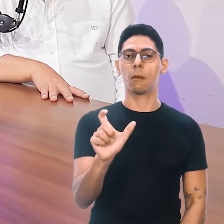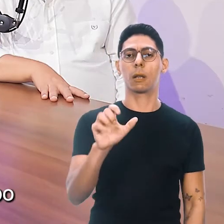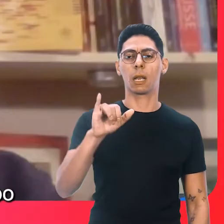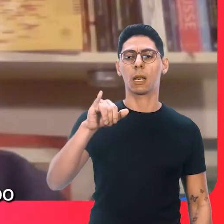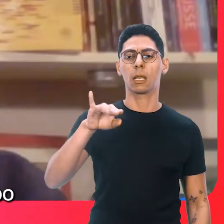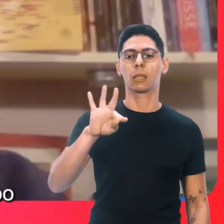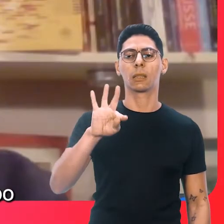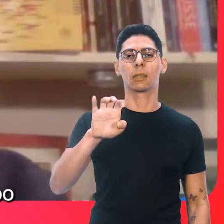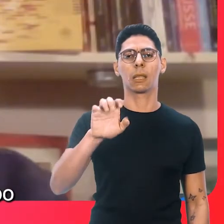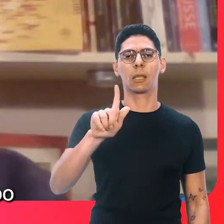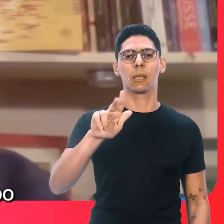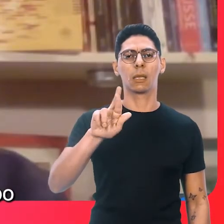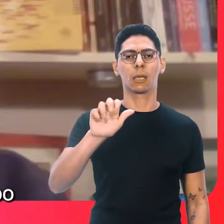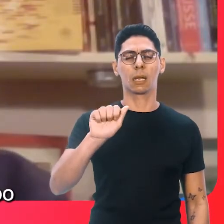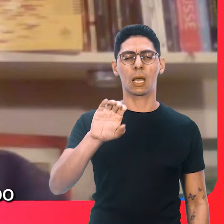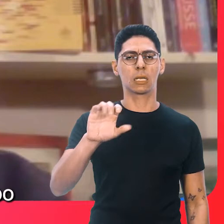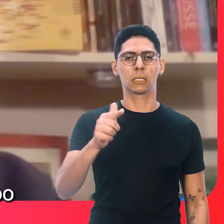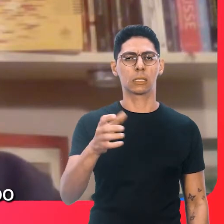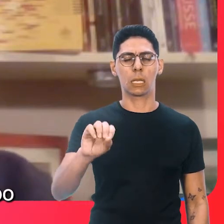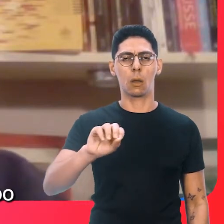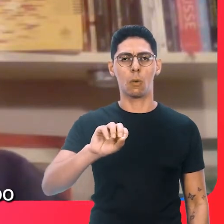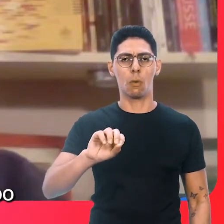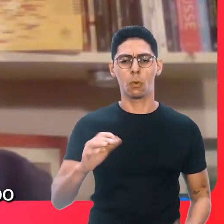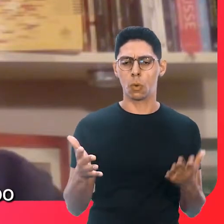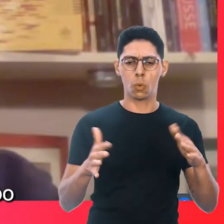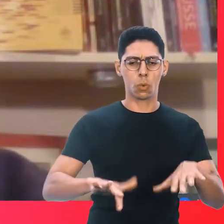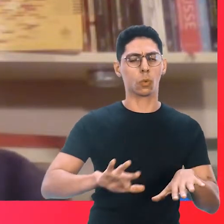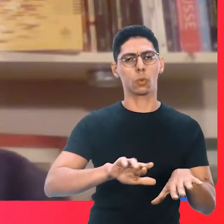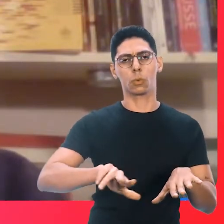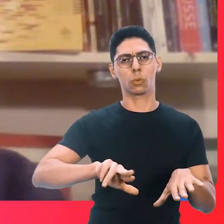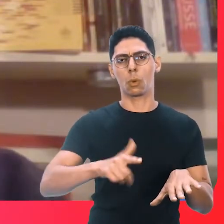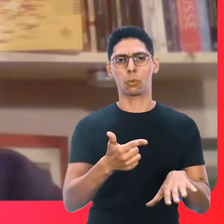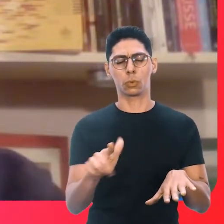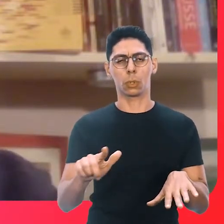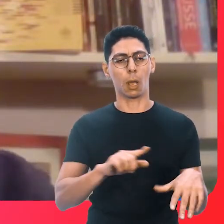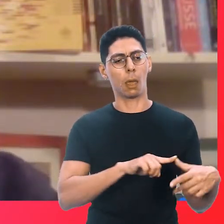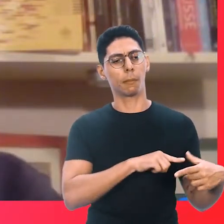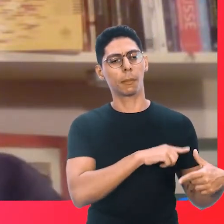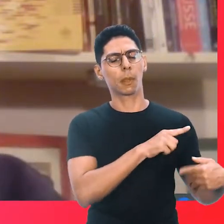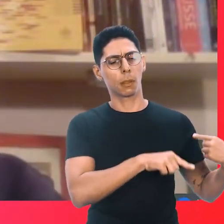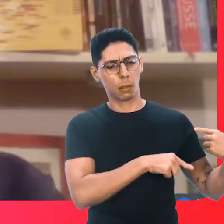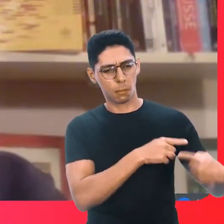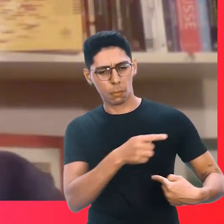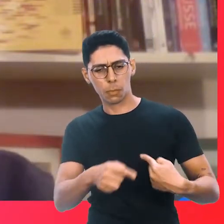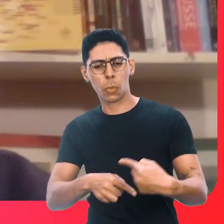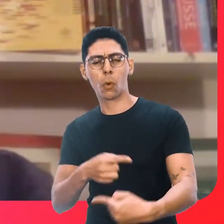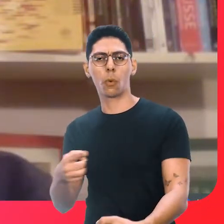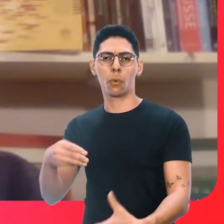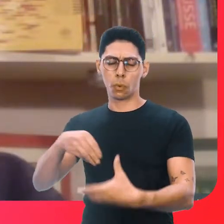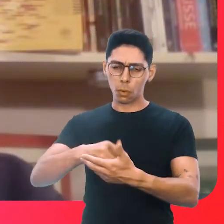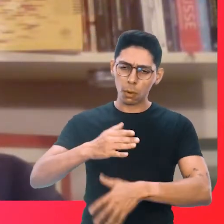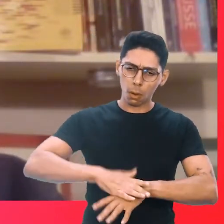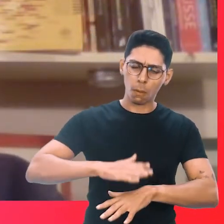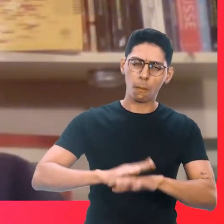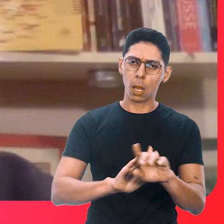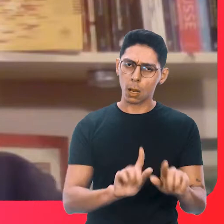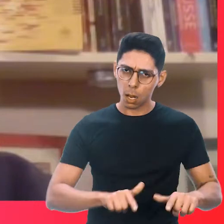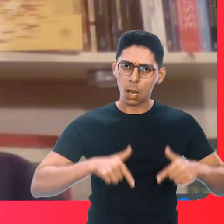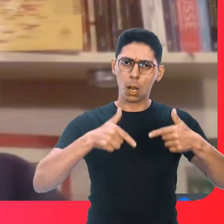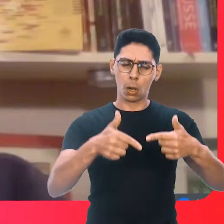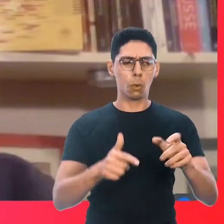inclusão, usávamos o termo integração. Depois, com o tempo, no calor da luta, é que